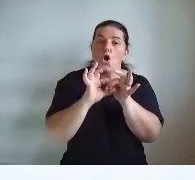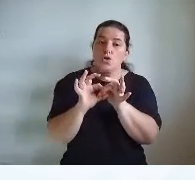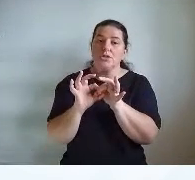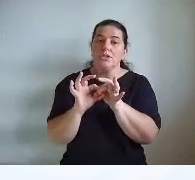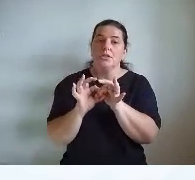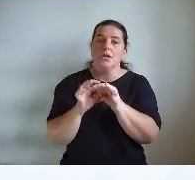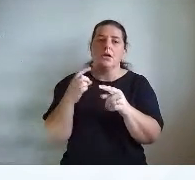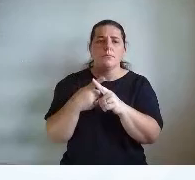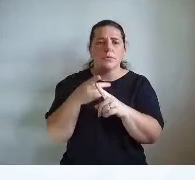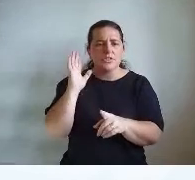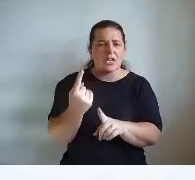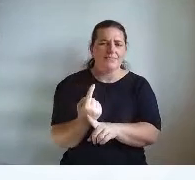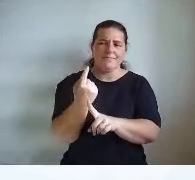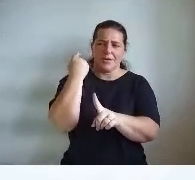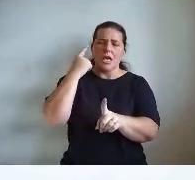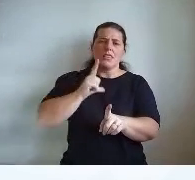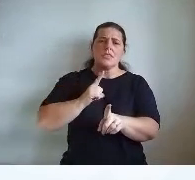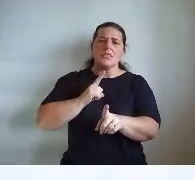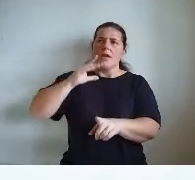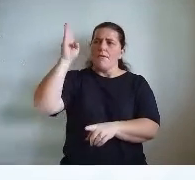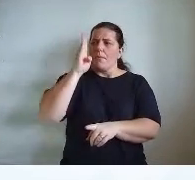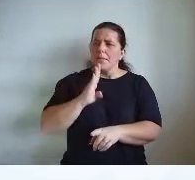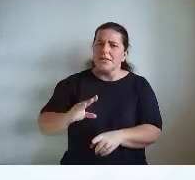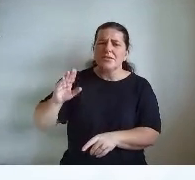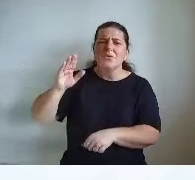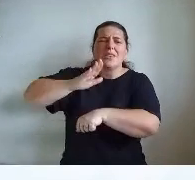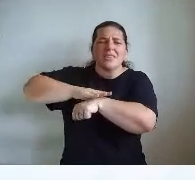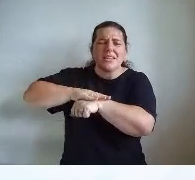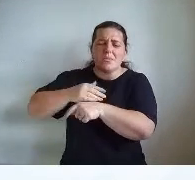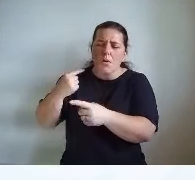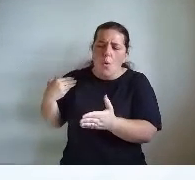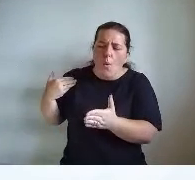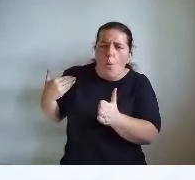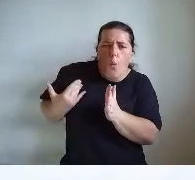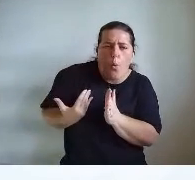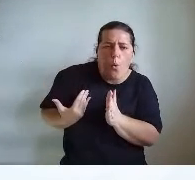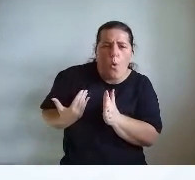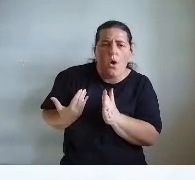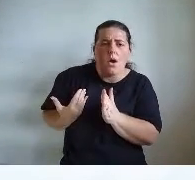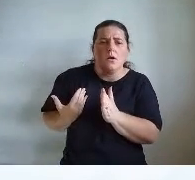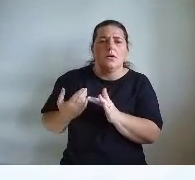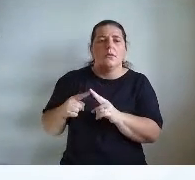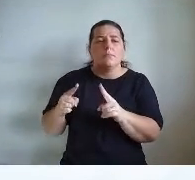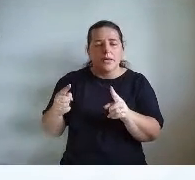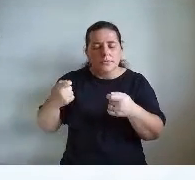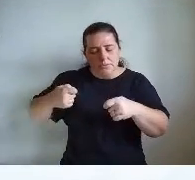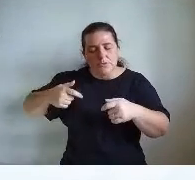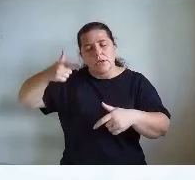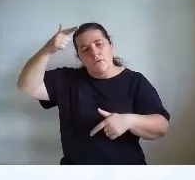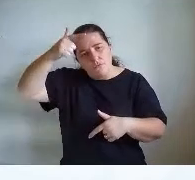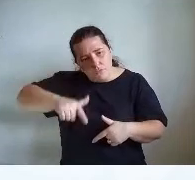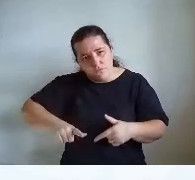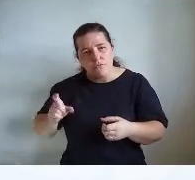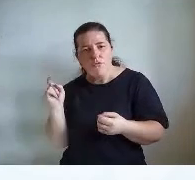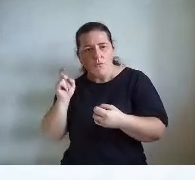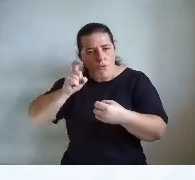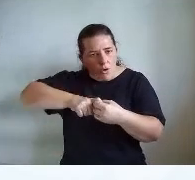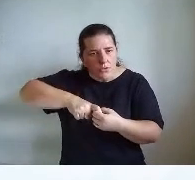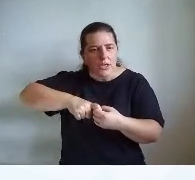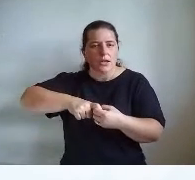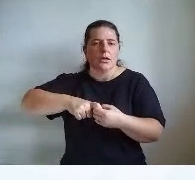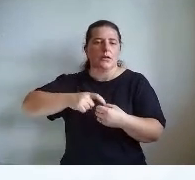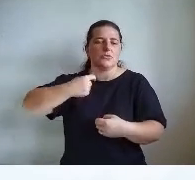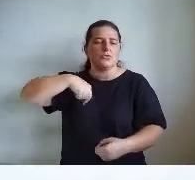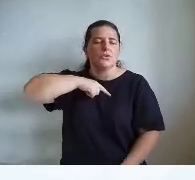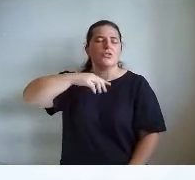país assim, né? Por pouco tempo, mas tivemos. Que ele venha a ser de novo esse país que nós sonhamos com ele, né? Nós